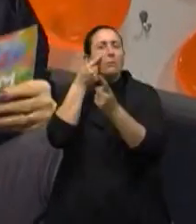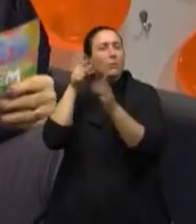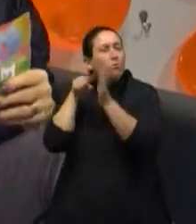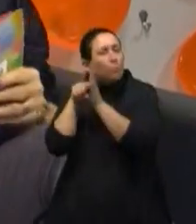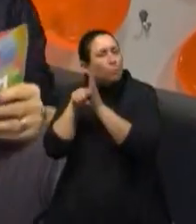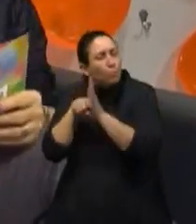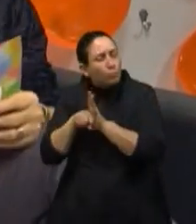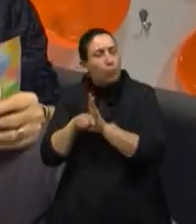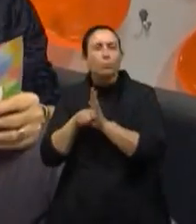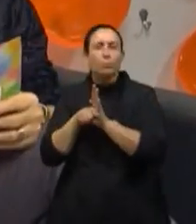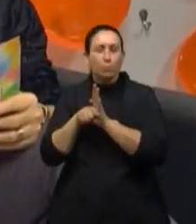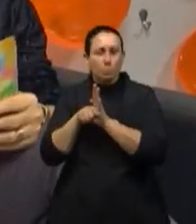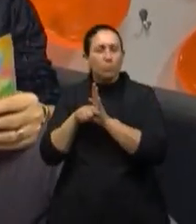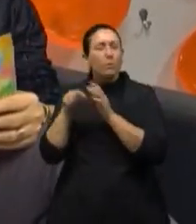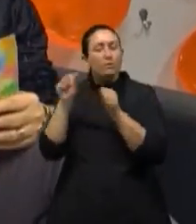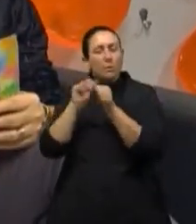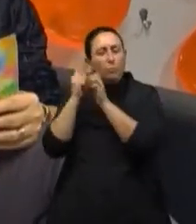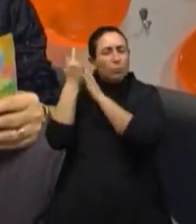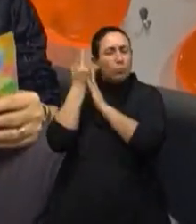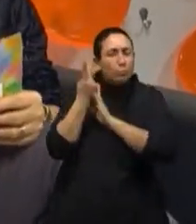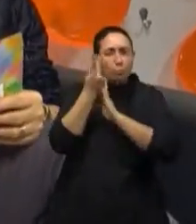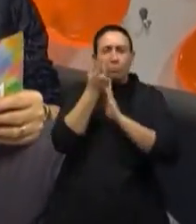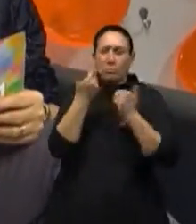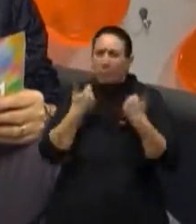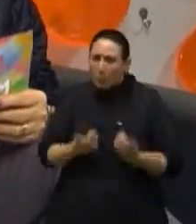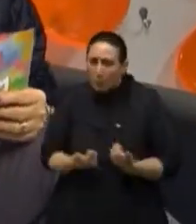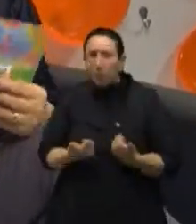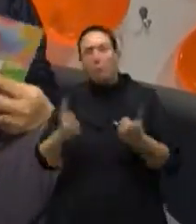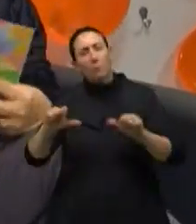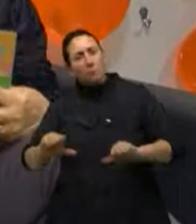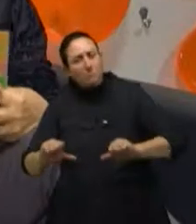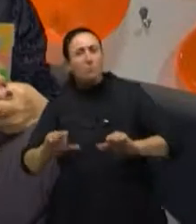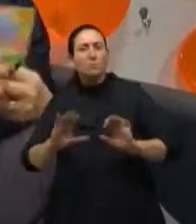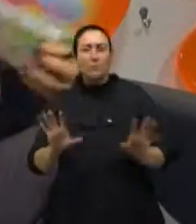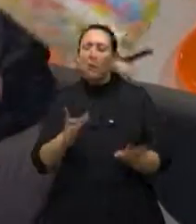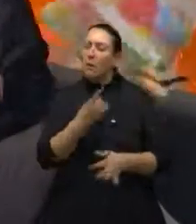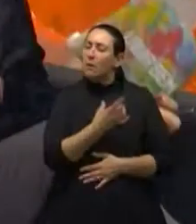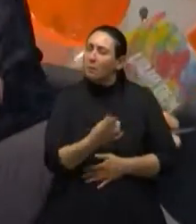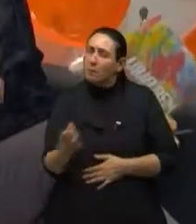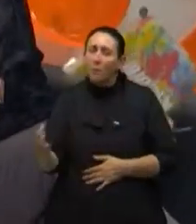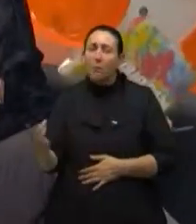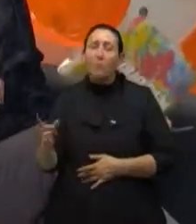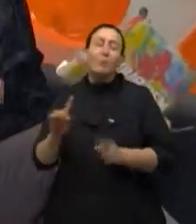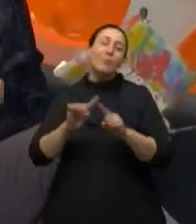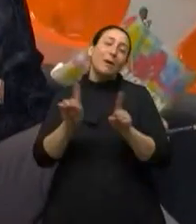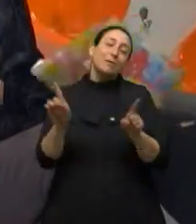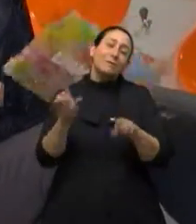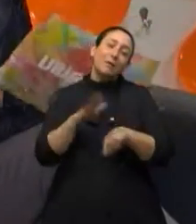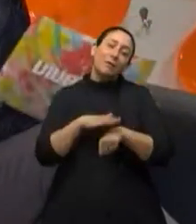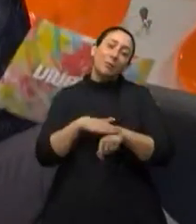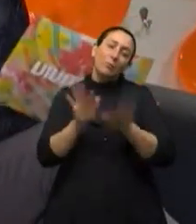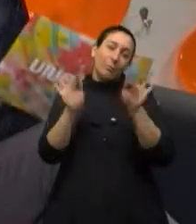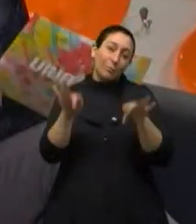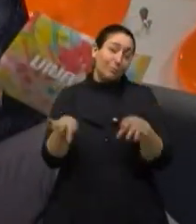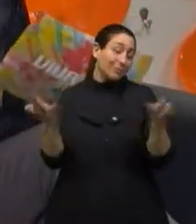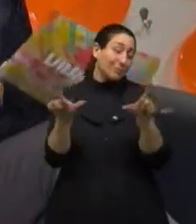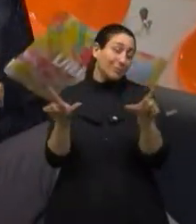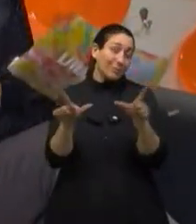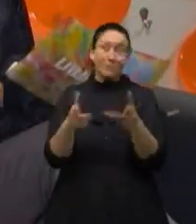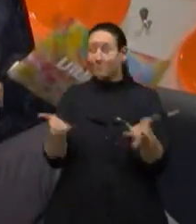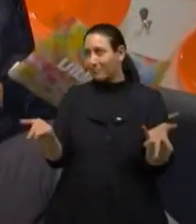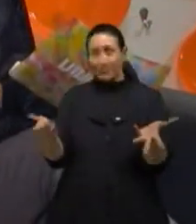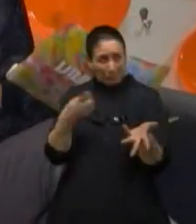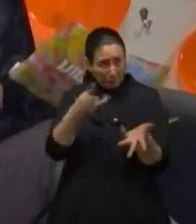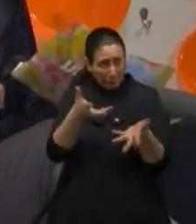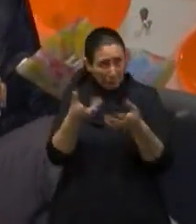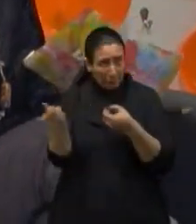fazer o nosso mapa como é que nós estamos cada um de nós é diferente exatamente só que o nosso tempo terminou a televisão é isso né querem